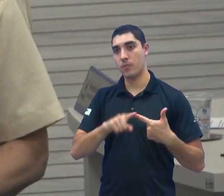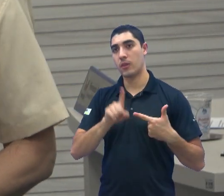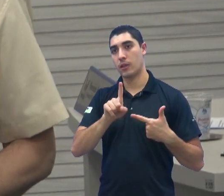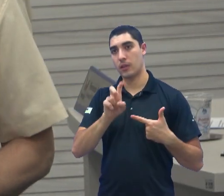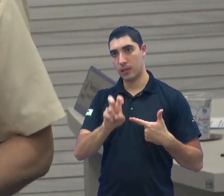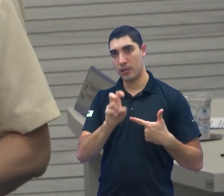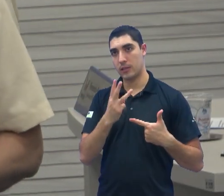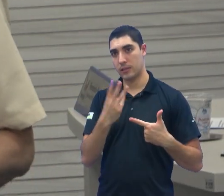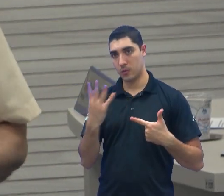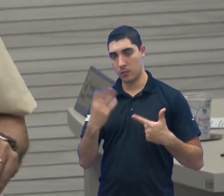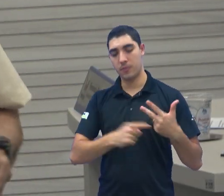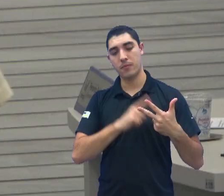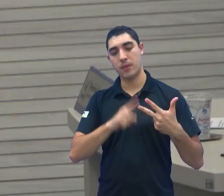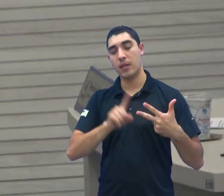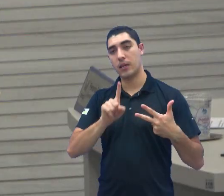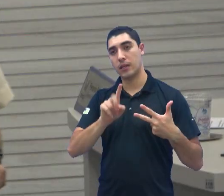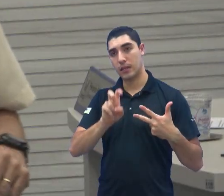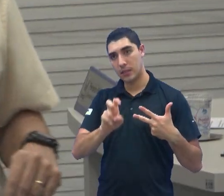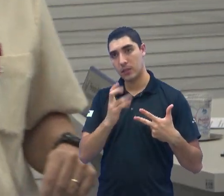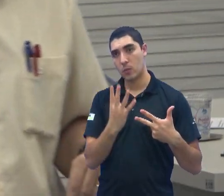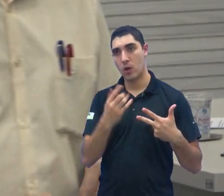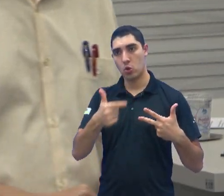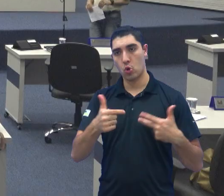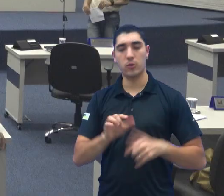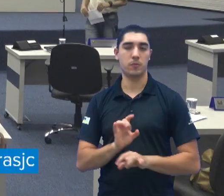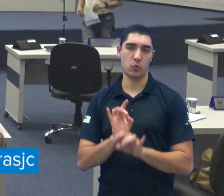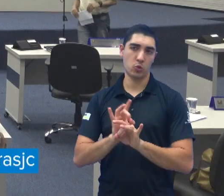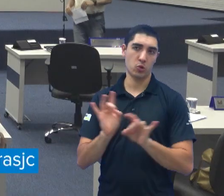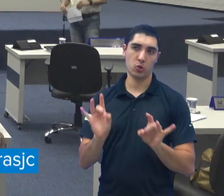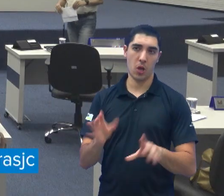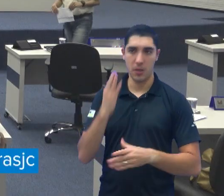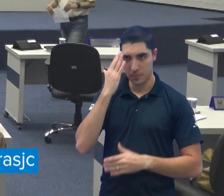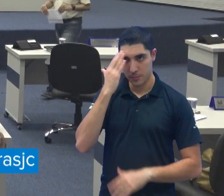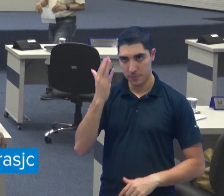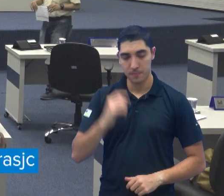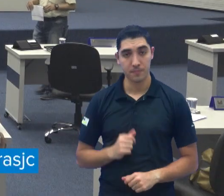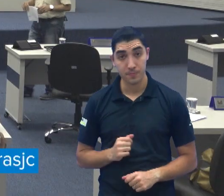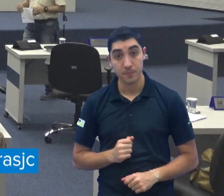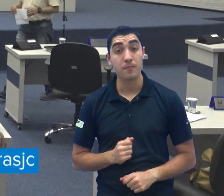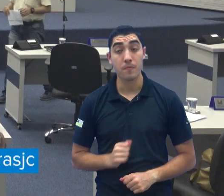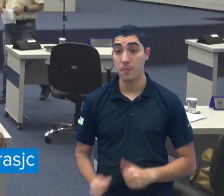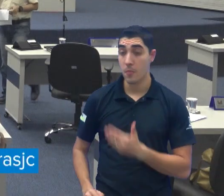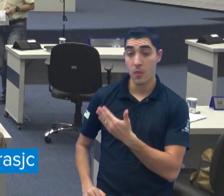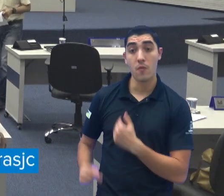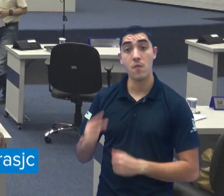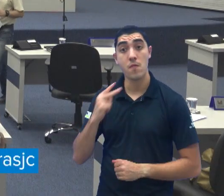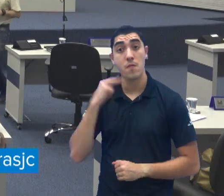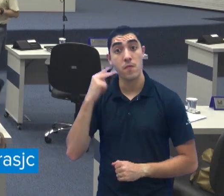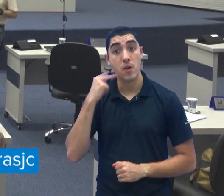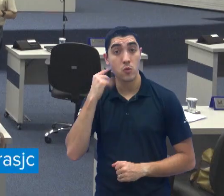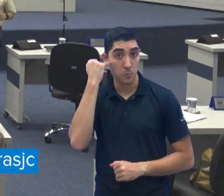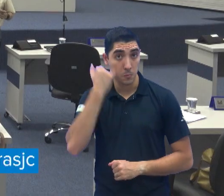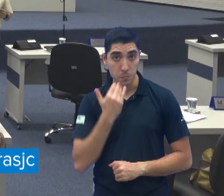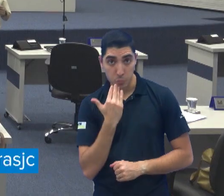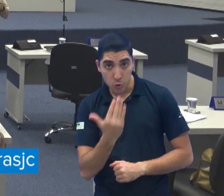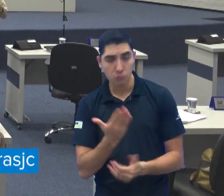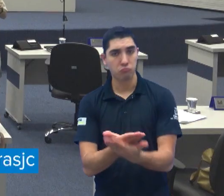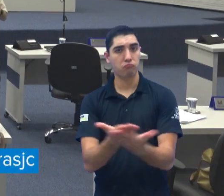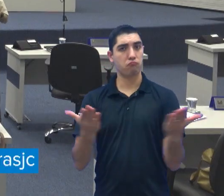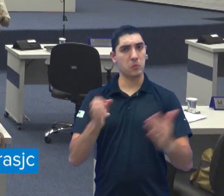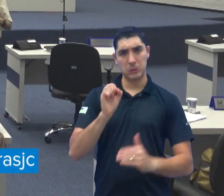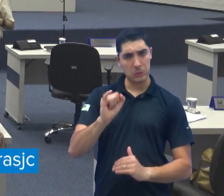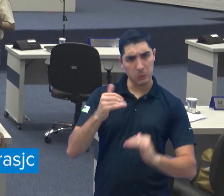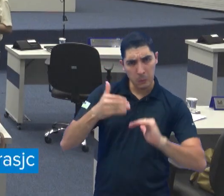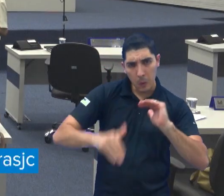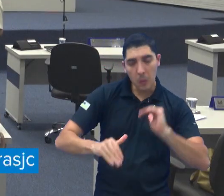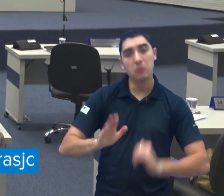e 1542. Obrigado. Em votação, o pedido verbal do vereador Zé Luiz. Vereadores favoráveis permaneçam